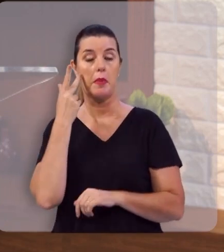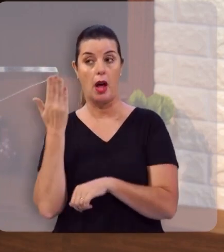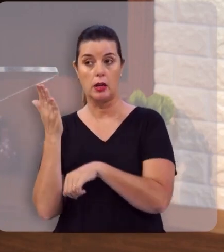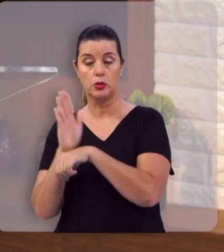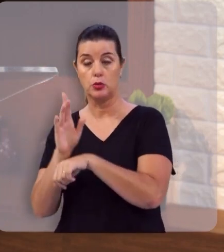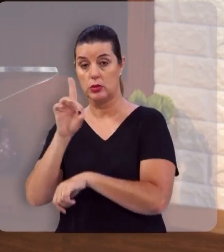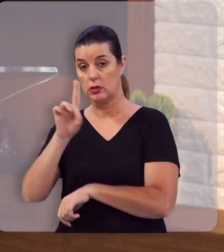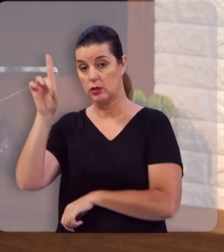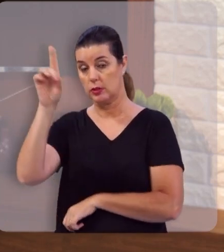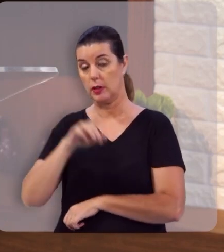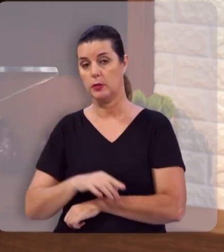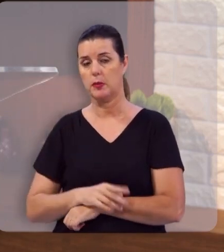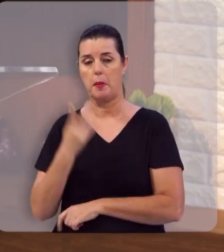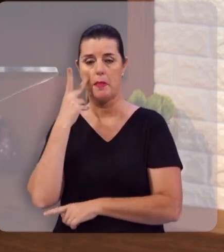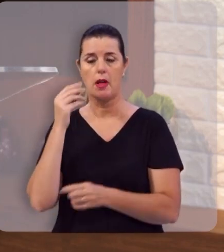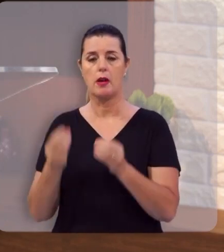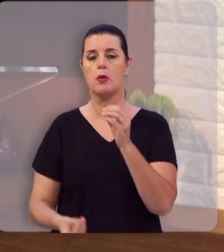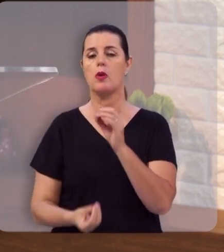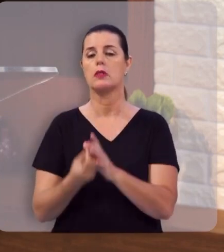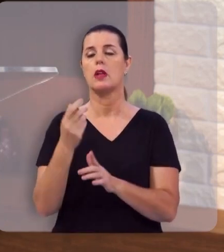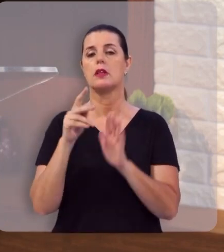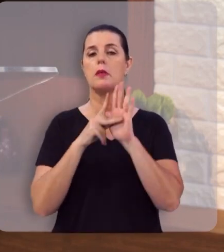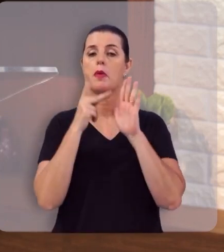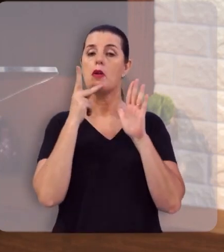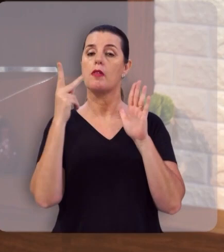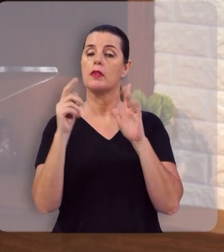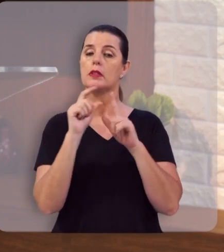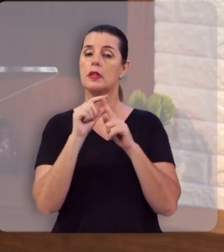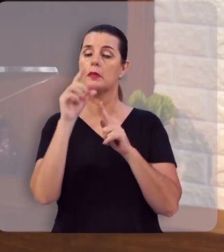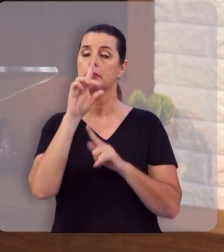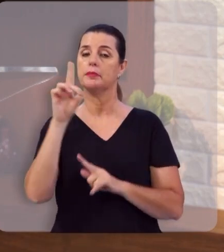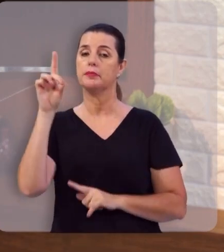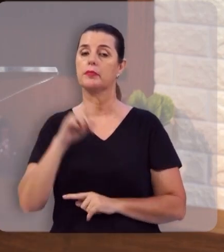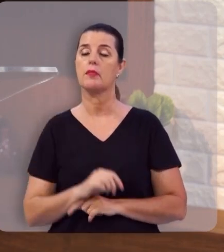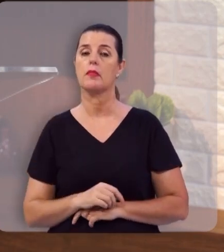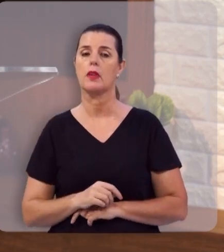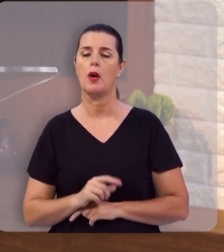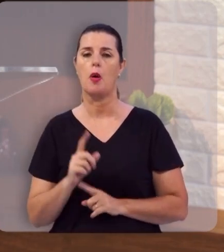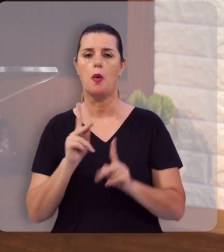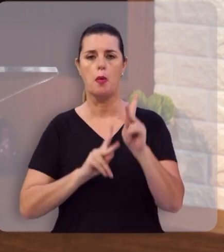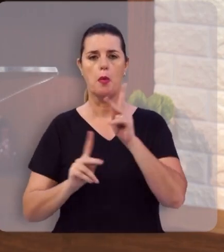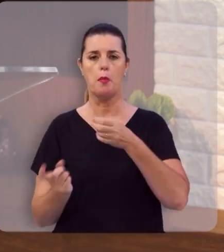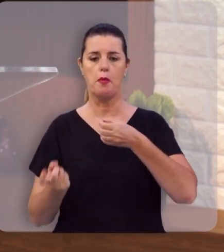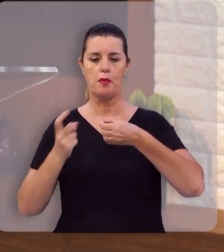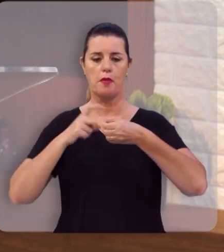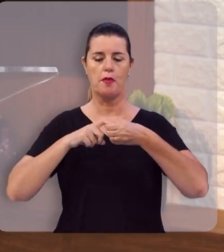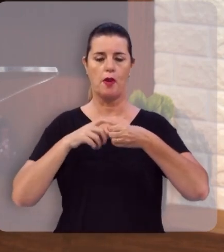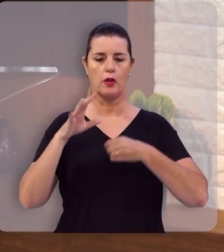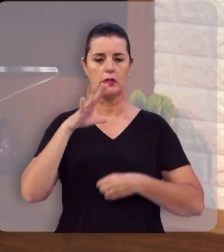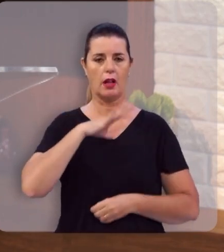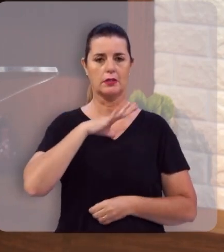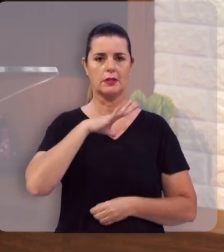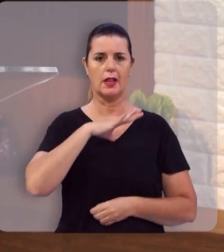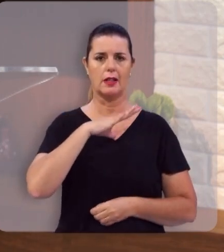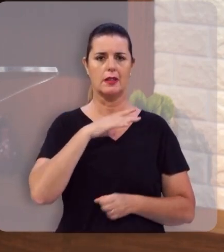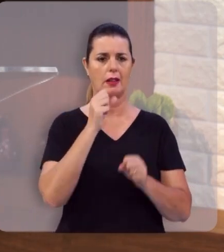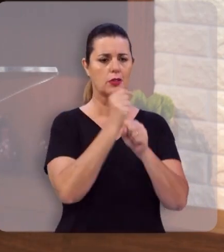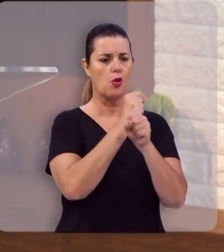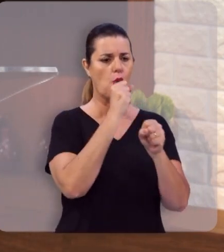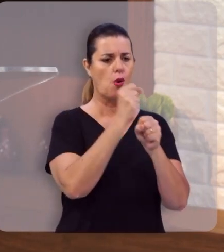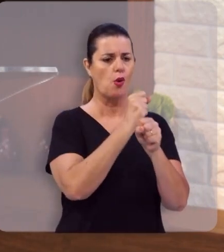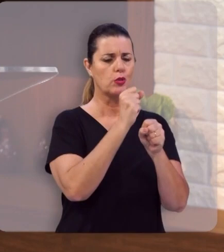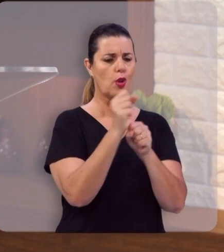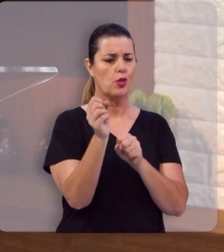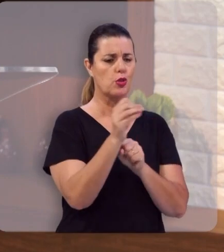providência divina, para cumprir a profecia bíblica, o povo retorna para Jerusalém para reconstruir a